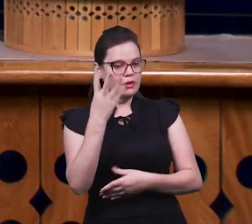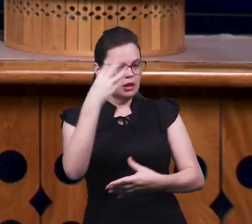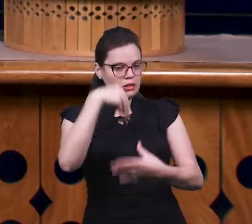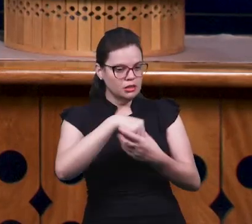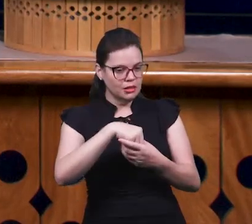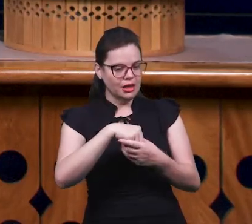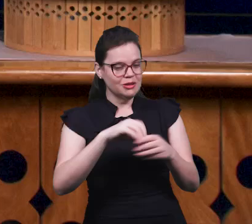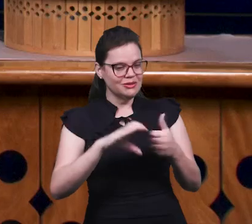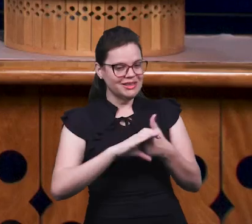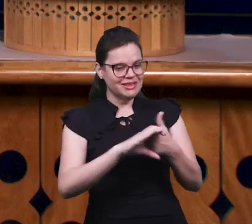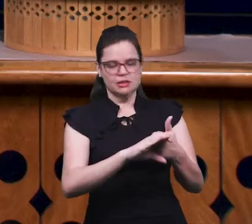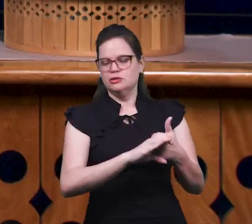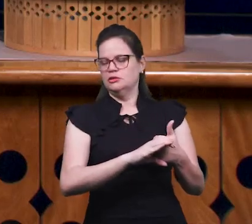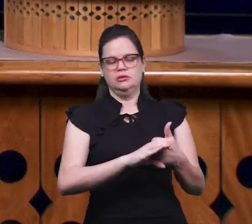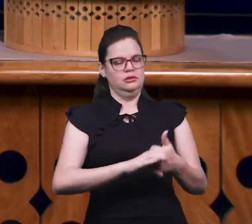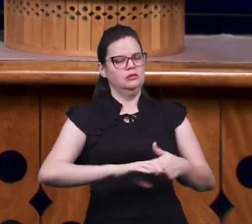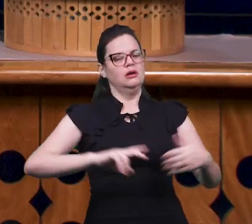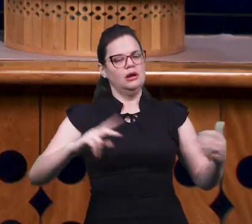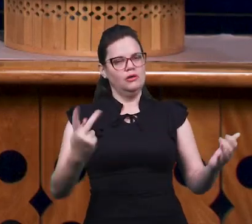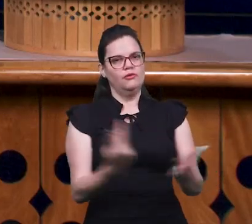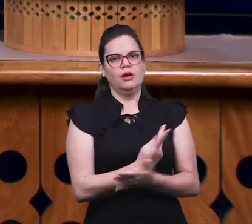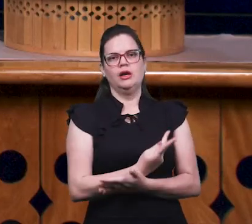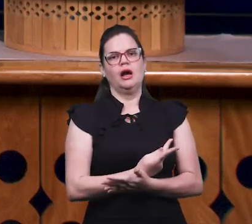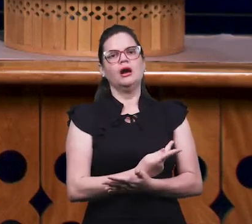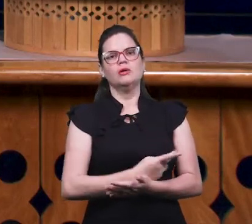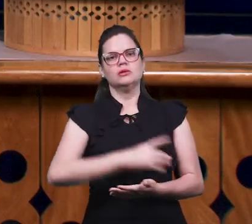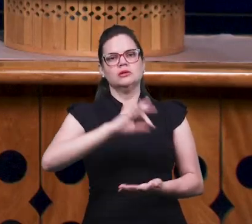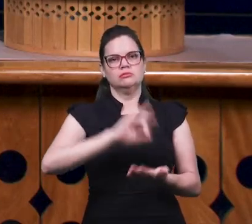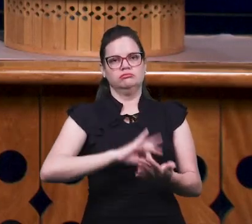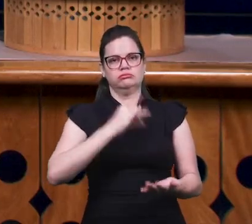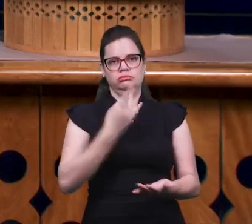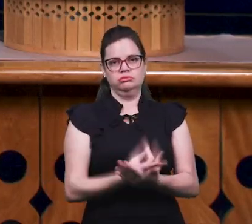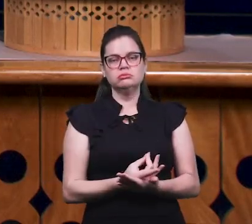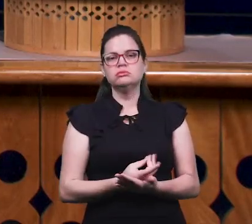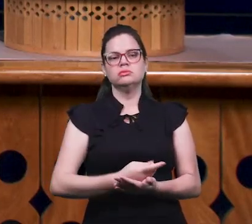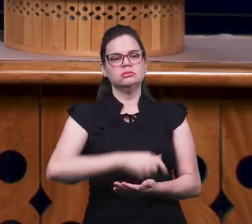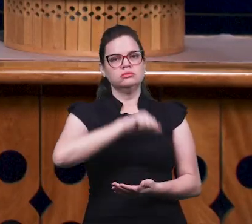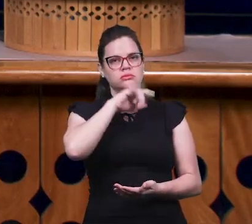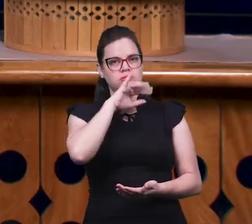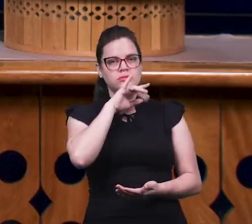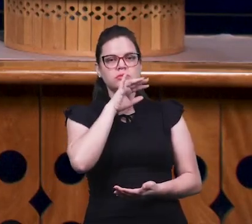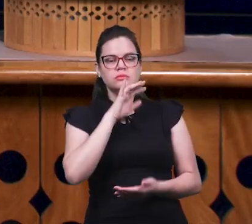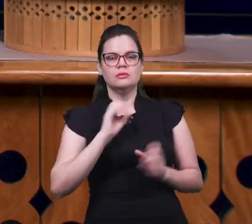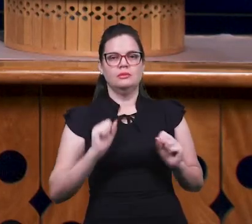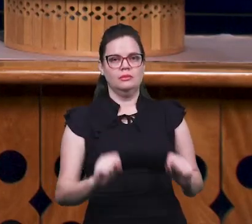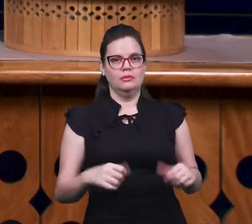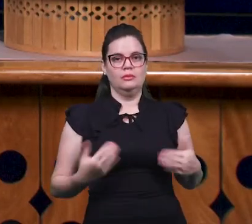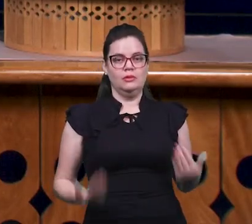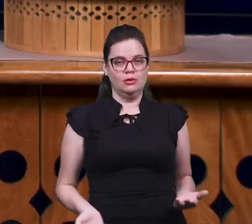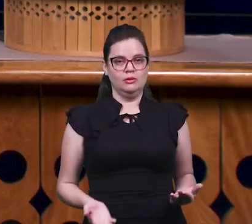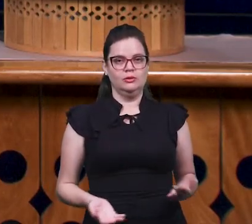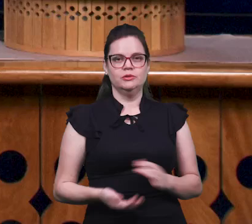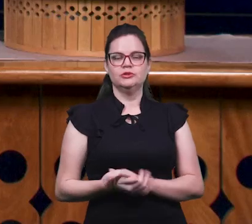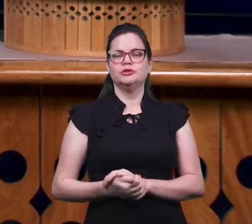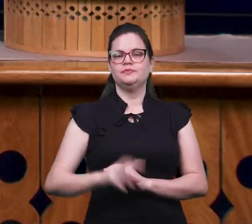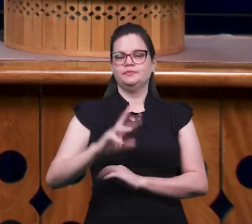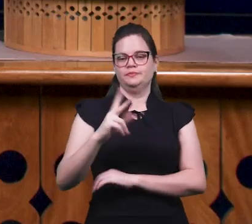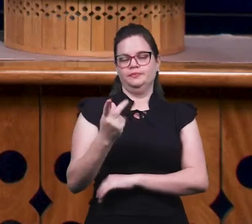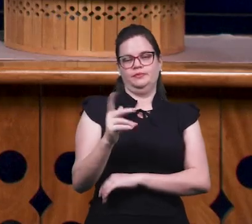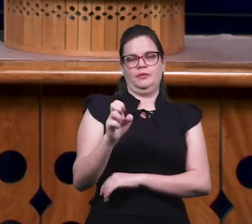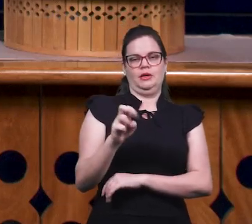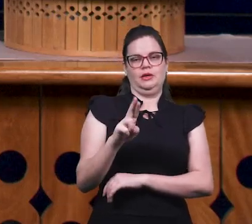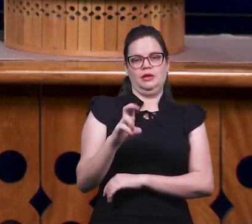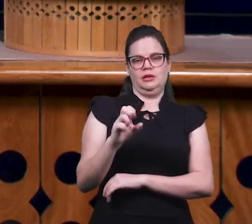a filosofia. Nós podemos observar também o seguinte: a sabedoria humana, Paulo sempre falava o